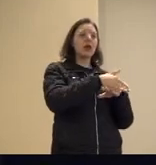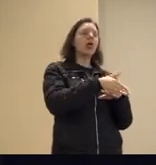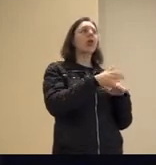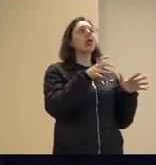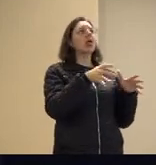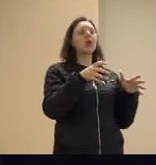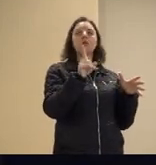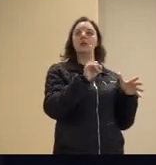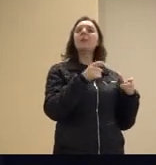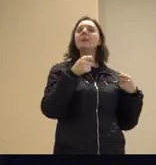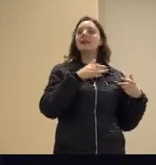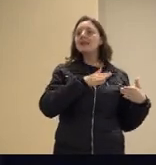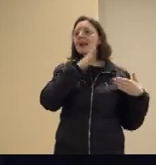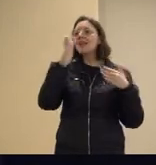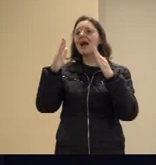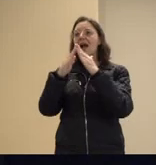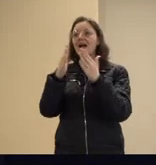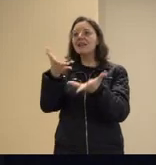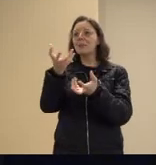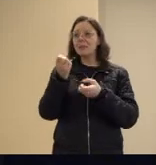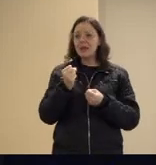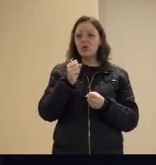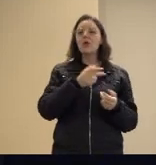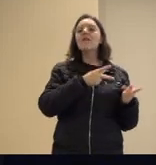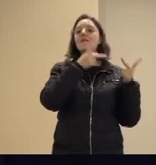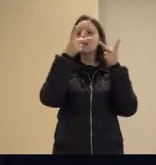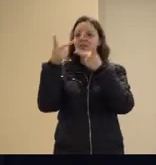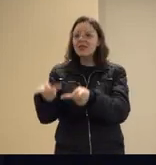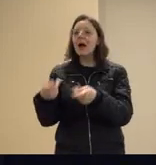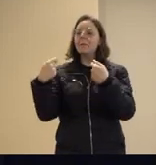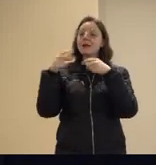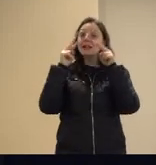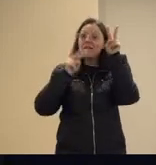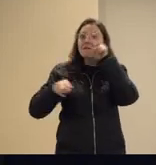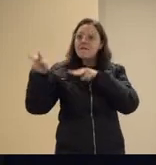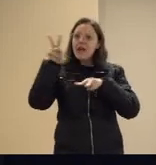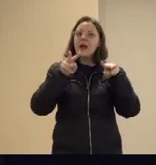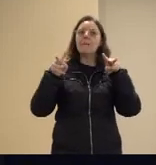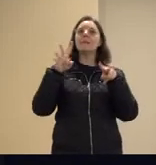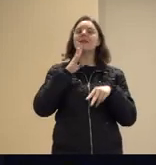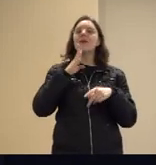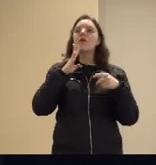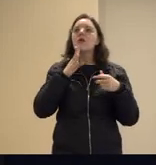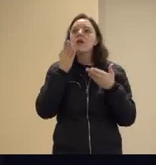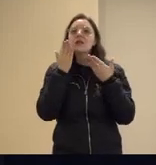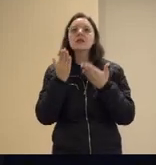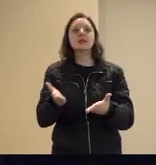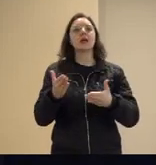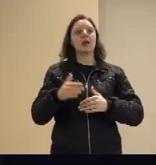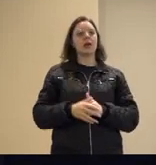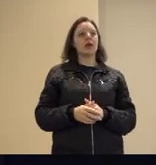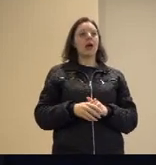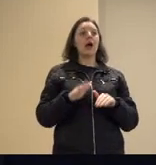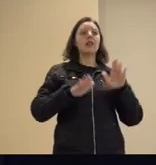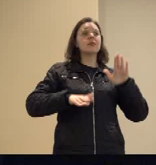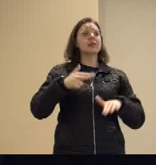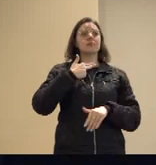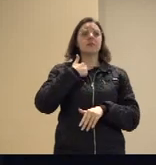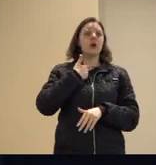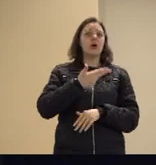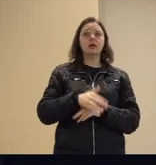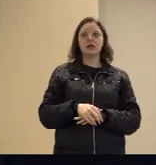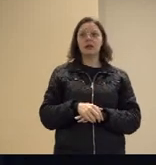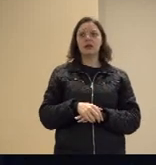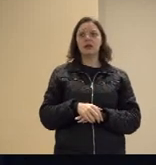ir ao acolhimento, não ao instituto, ao acolhimento, à instituição, eu quis dizer, mas nem sempre pode.